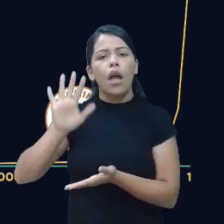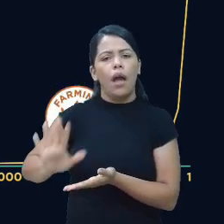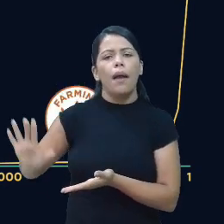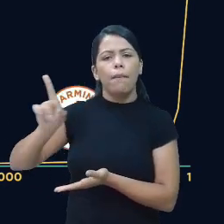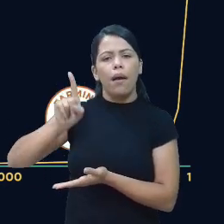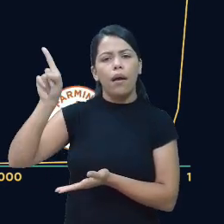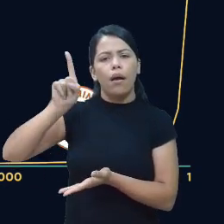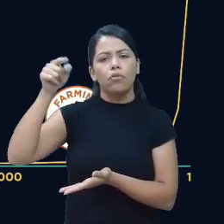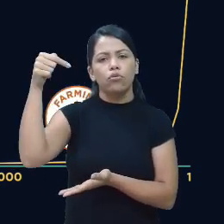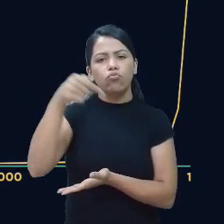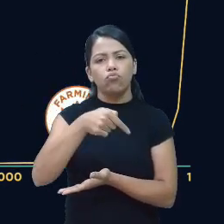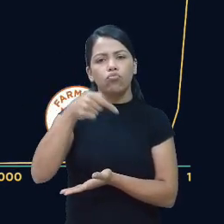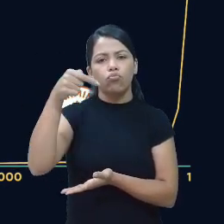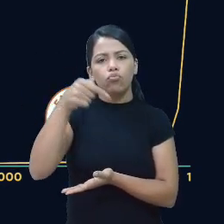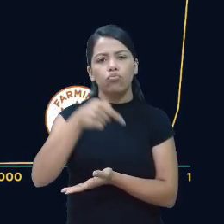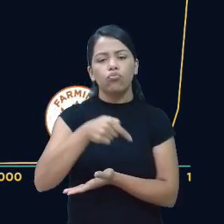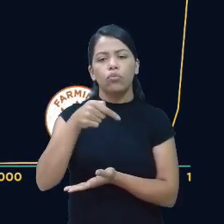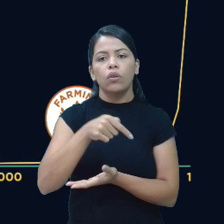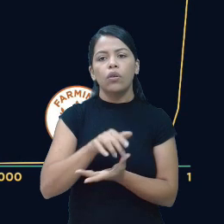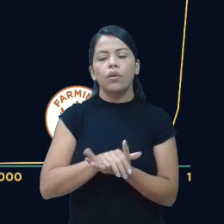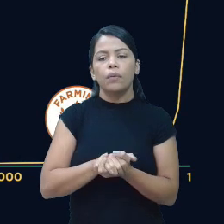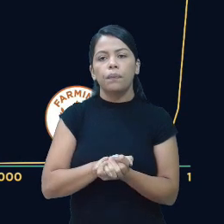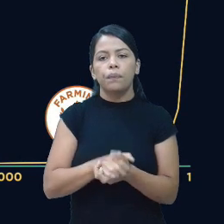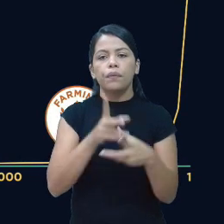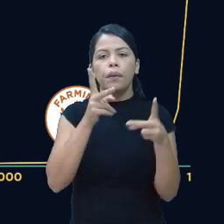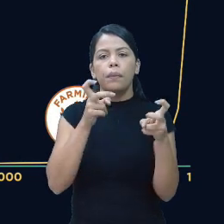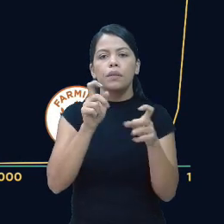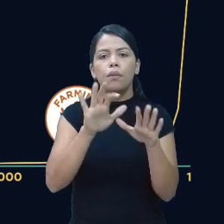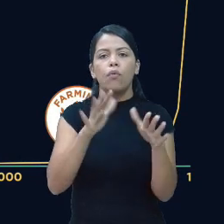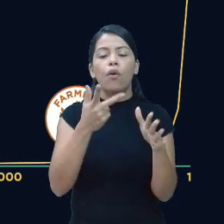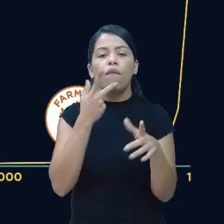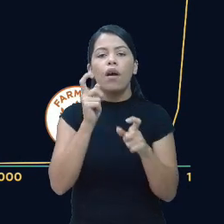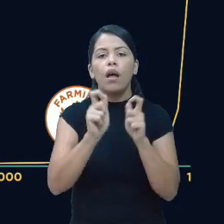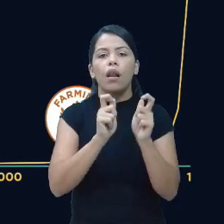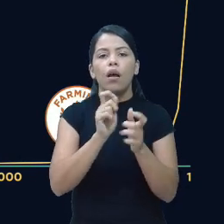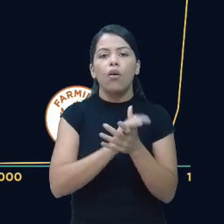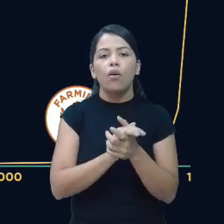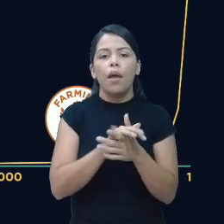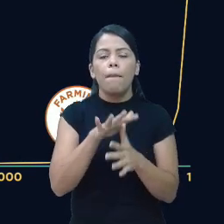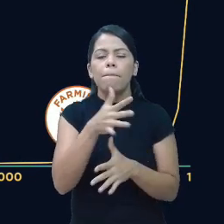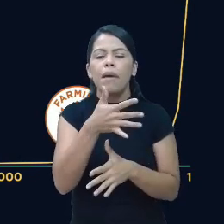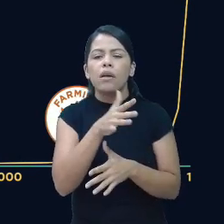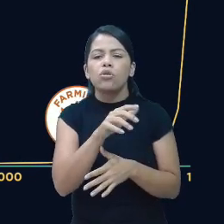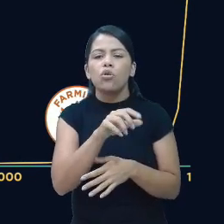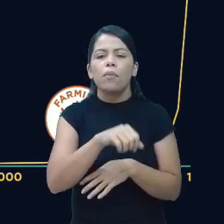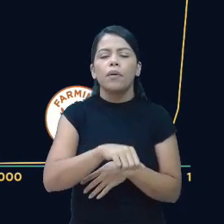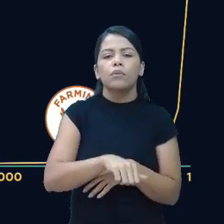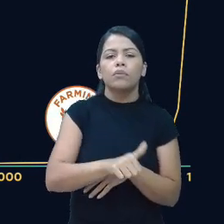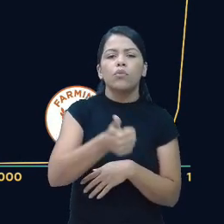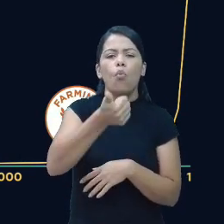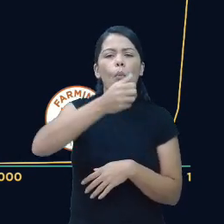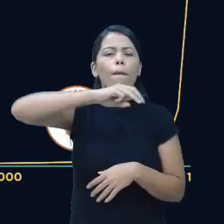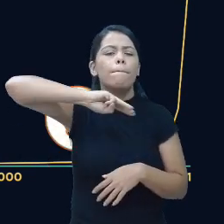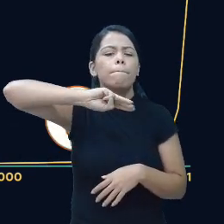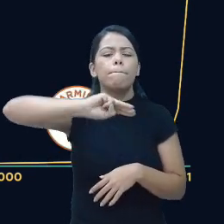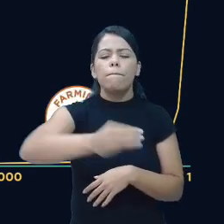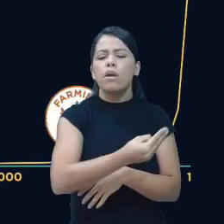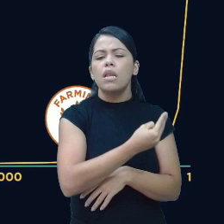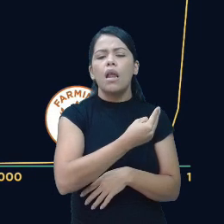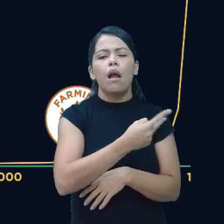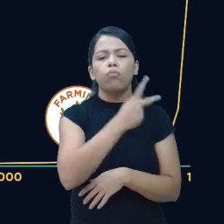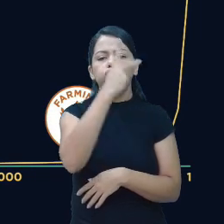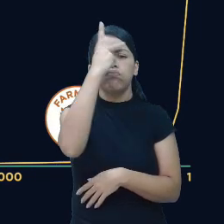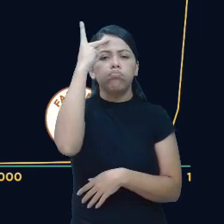vai observar, por exemplo, que você tinha, quando ele fala ali, ó, aproximadamente 1 milhão de pessoas no planeta